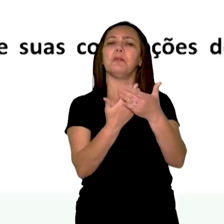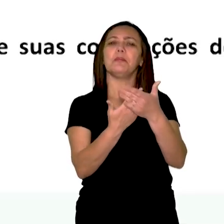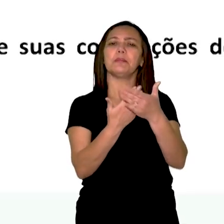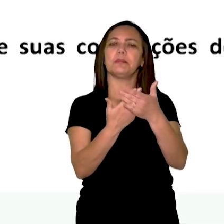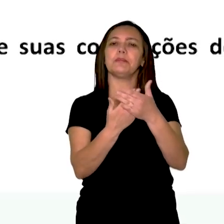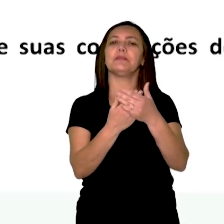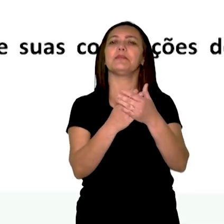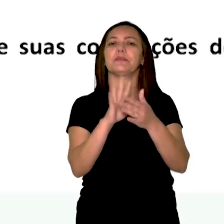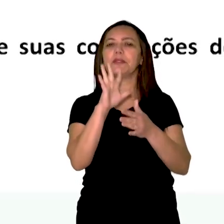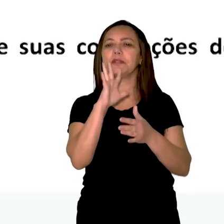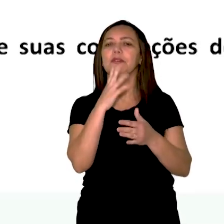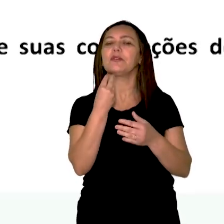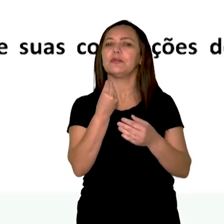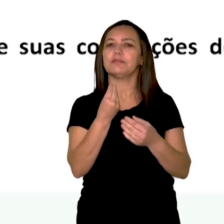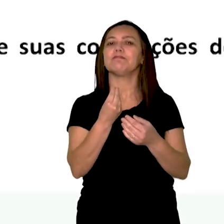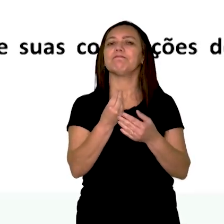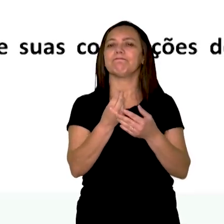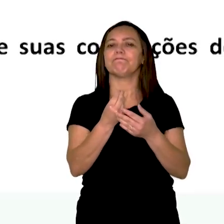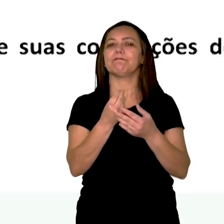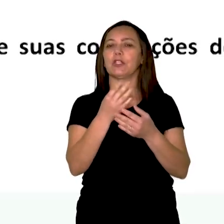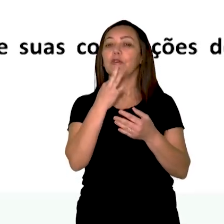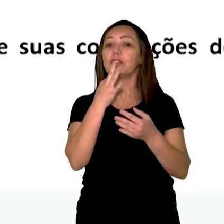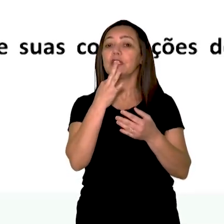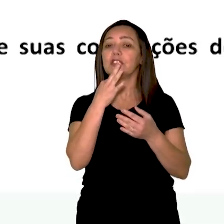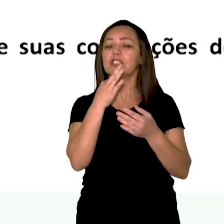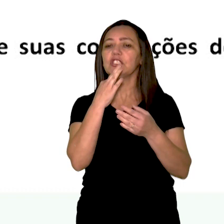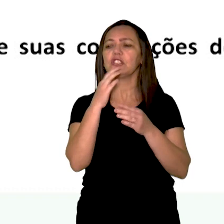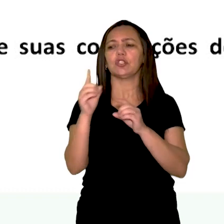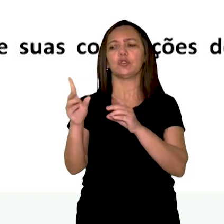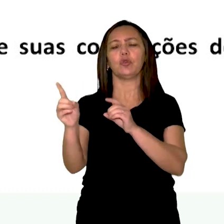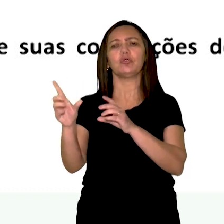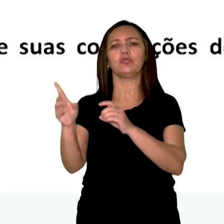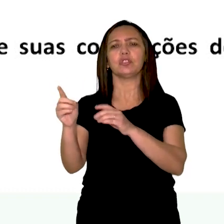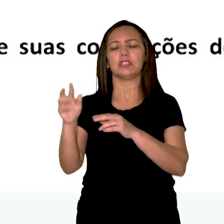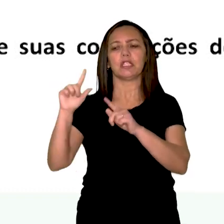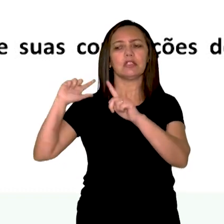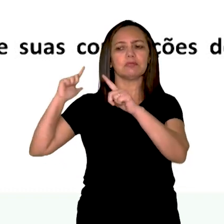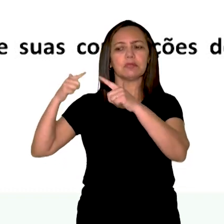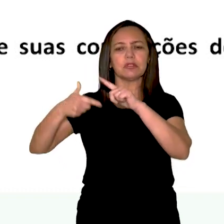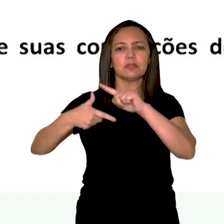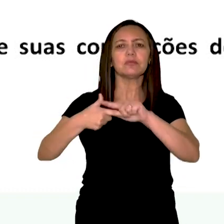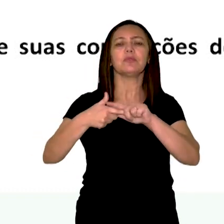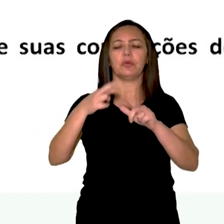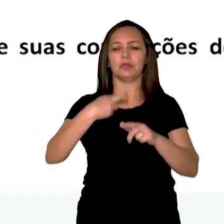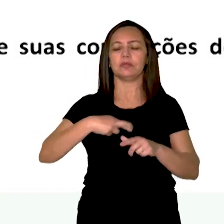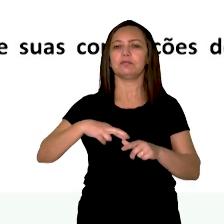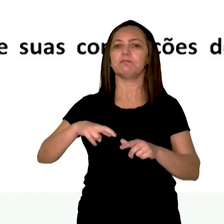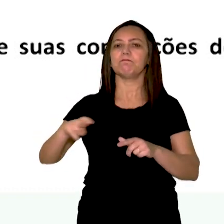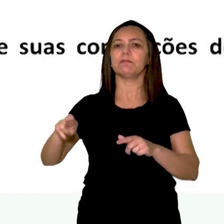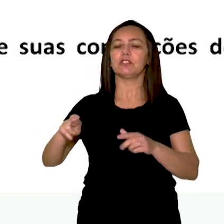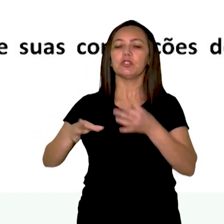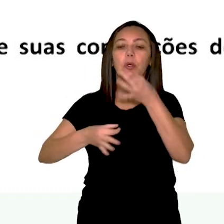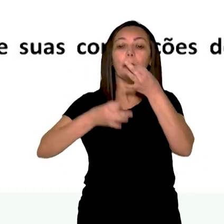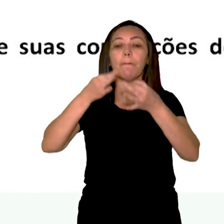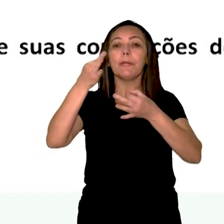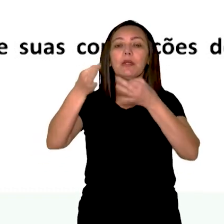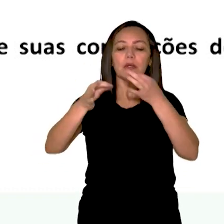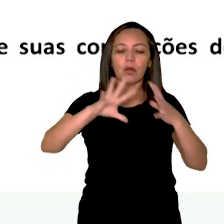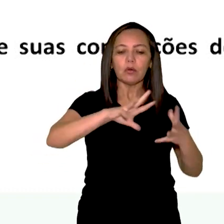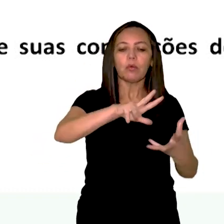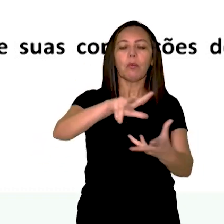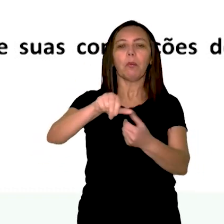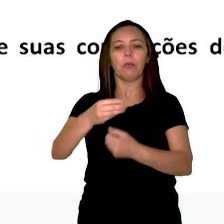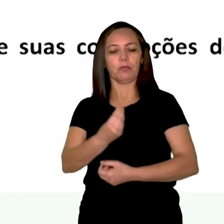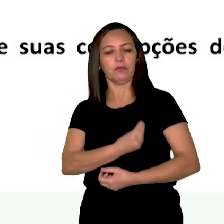É conhecer doutrinas das diferentes tradições religiosas e suas concepções de mundo, vida